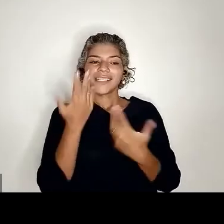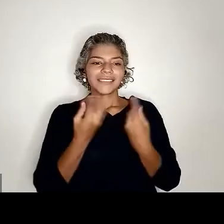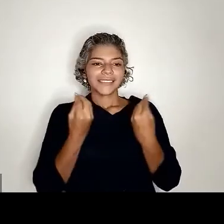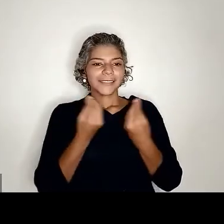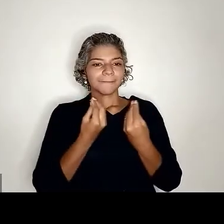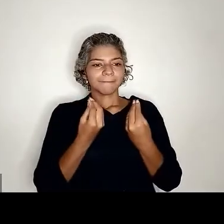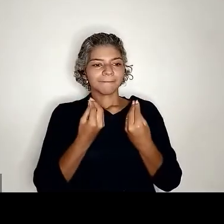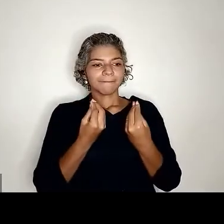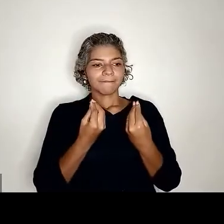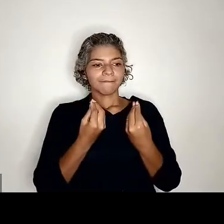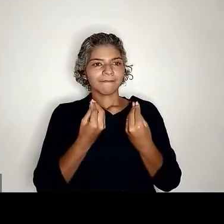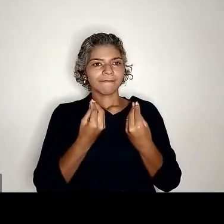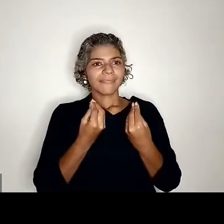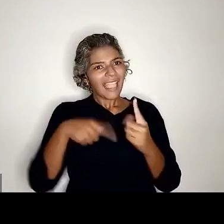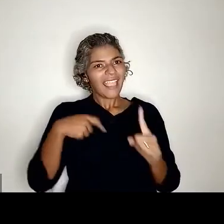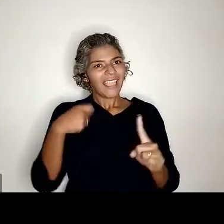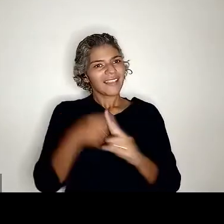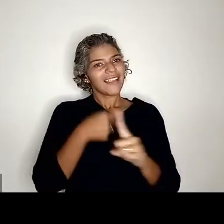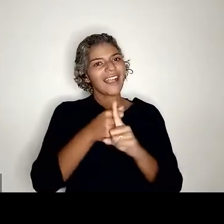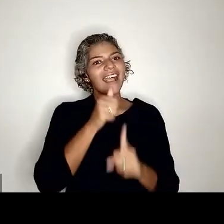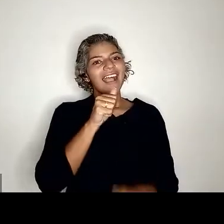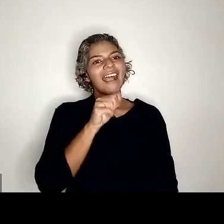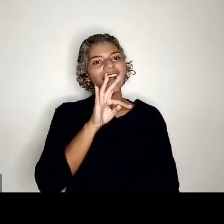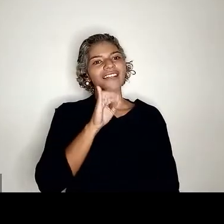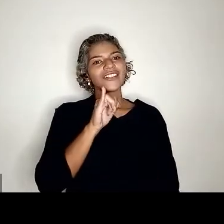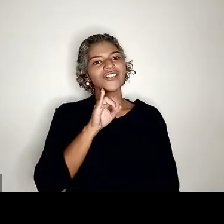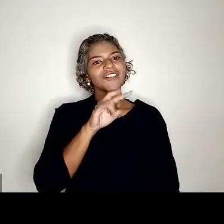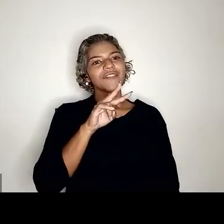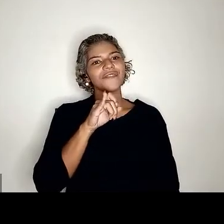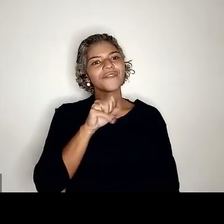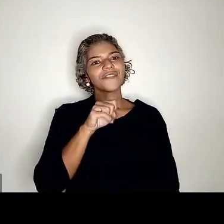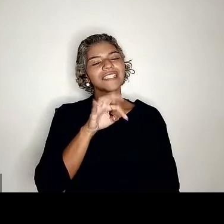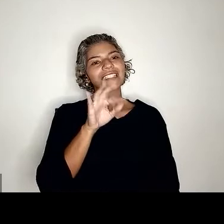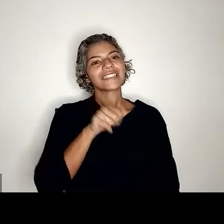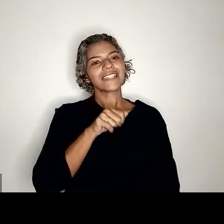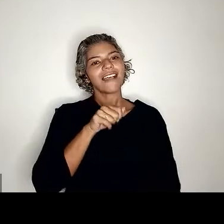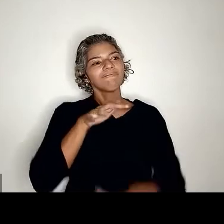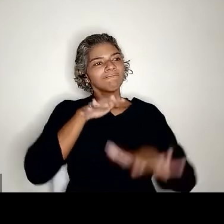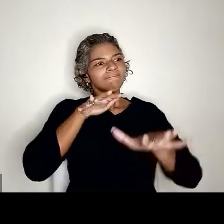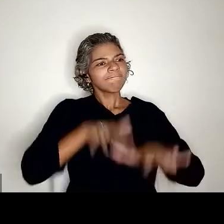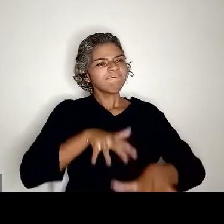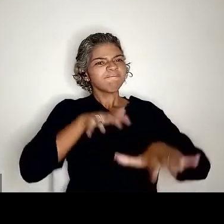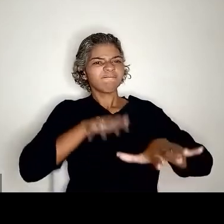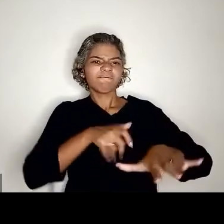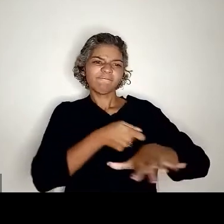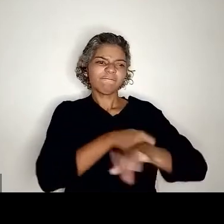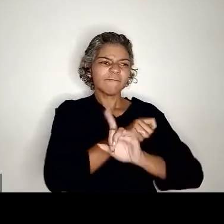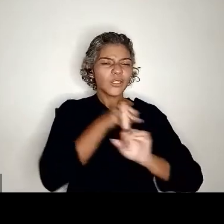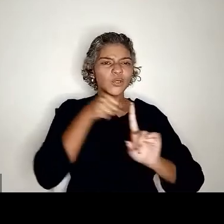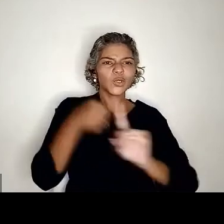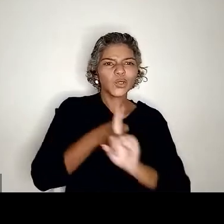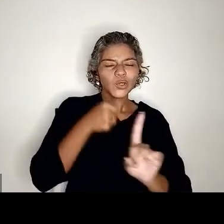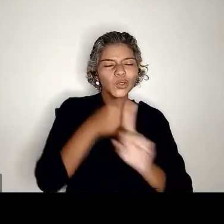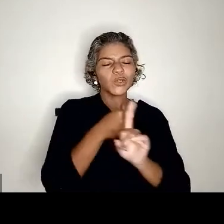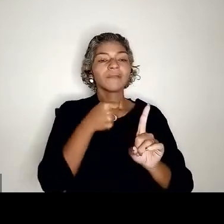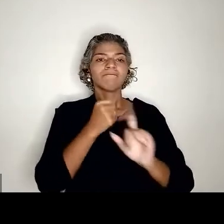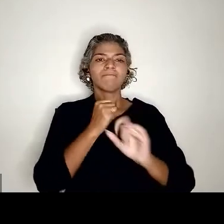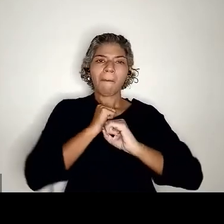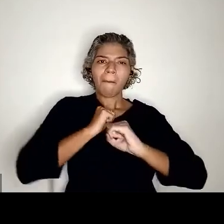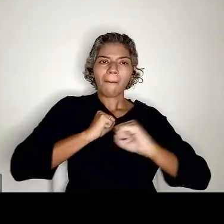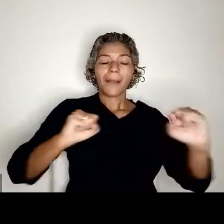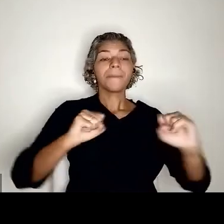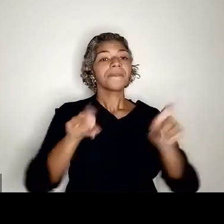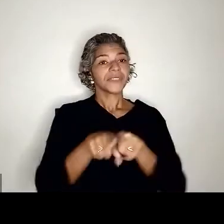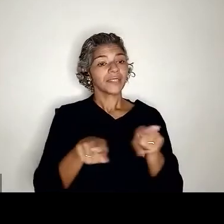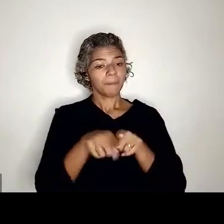tem uma dimensão ativista na própria escolha da profissão. Mas eu acho que mais recentemente a gente tem havido um movimento na academia, talvez em reação aos